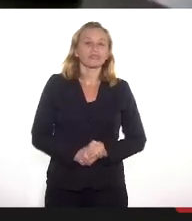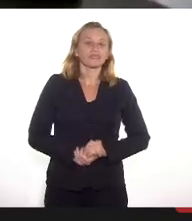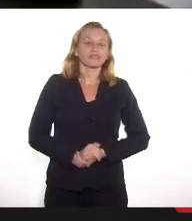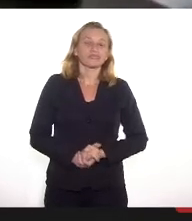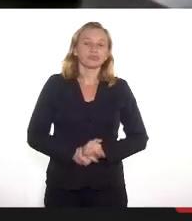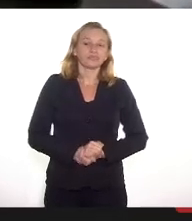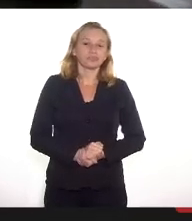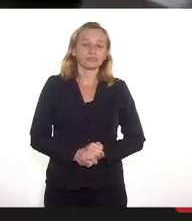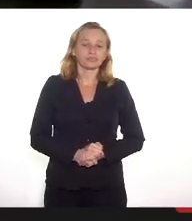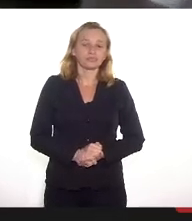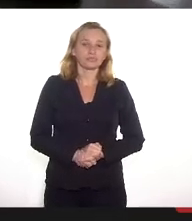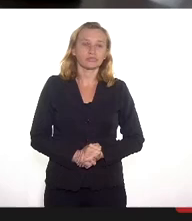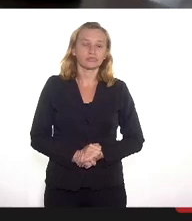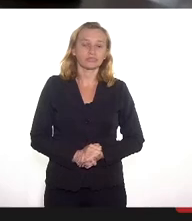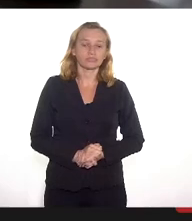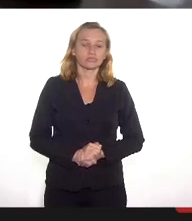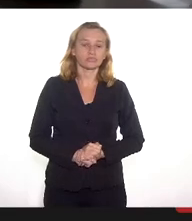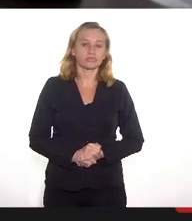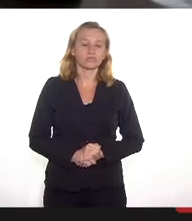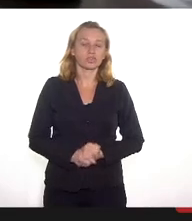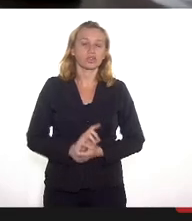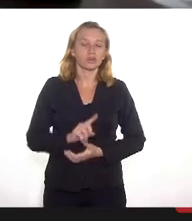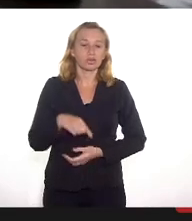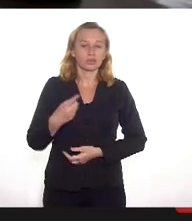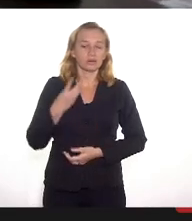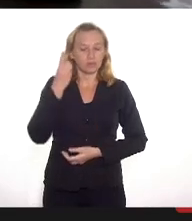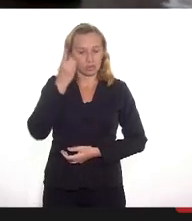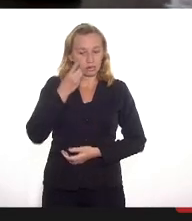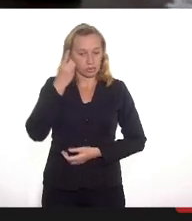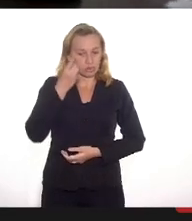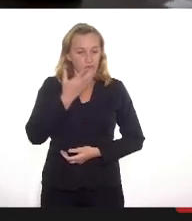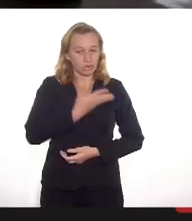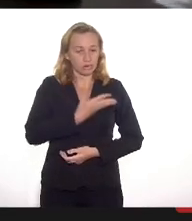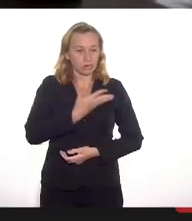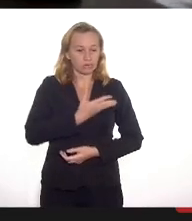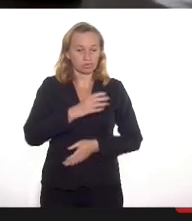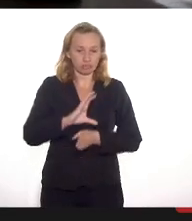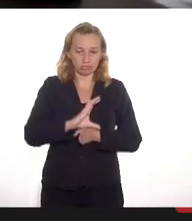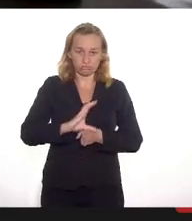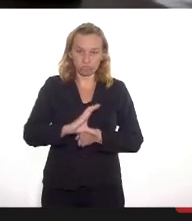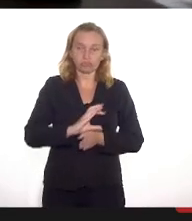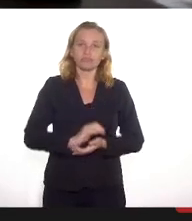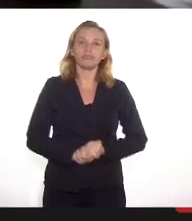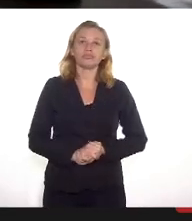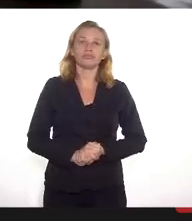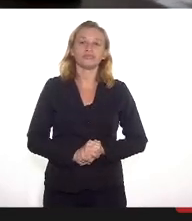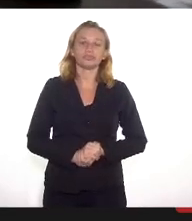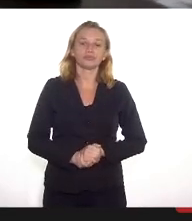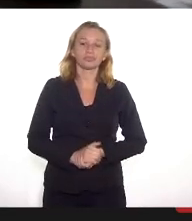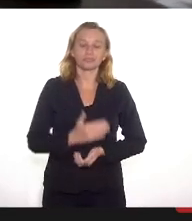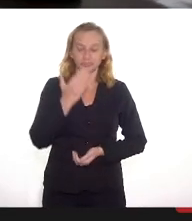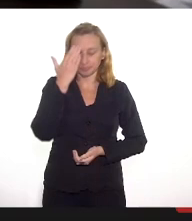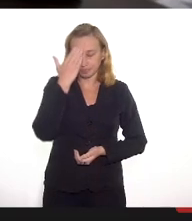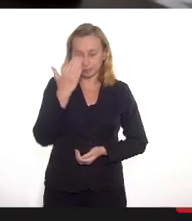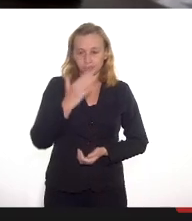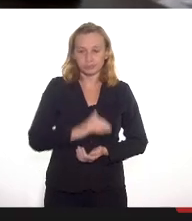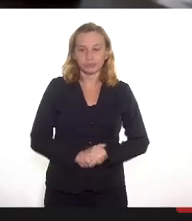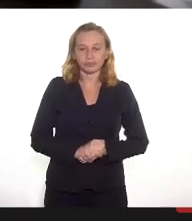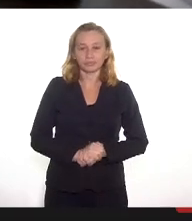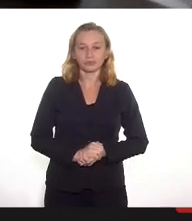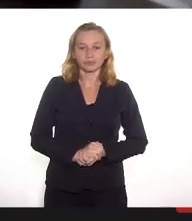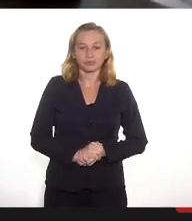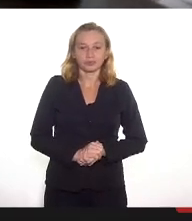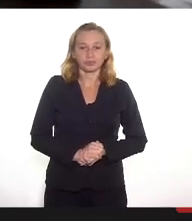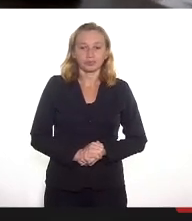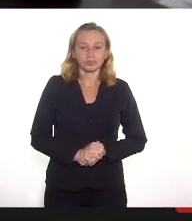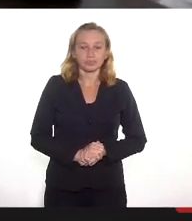Marta e demais postado por Raíssa e colegas aí do Conselho né Obrigado pelo elogio também já